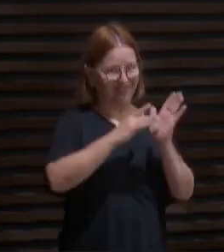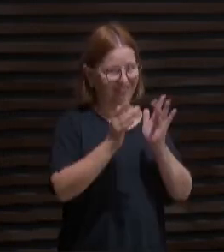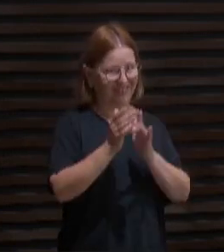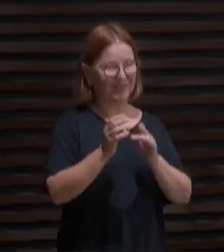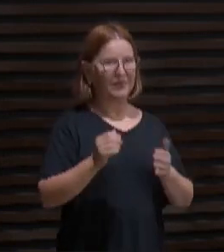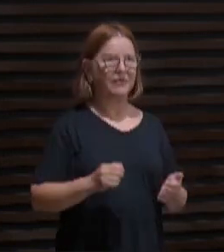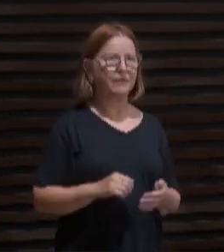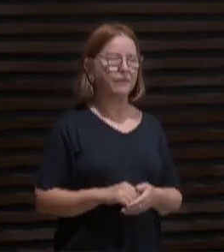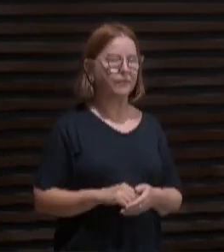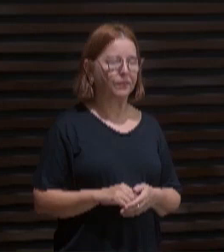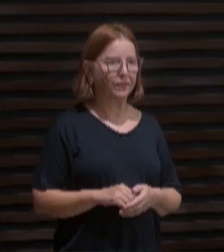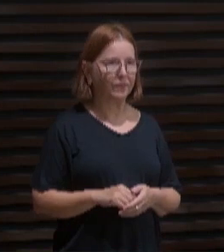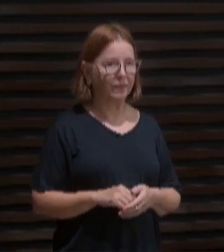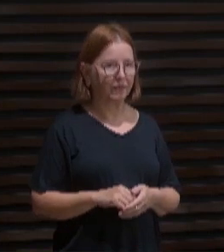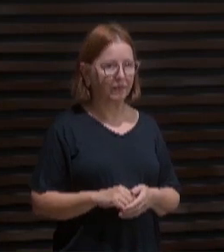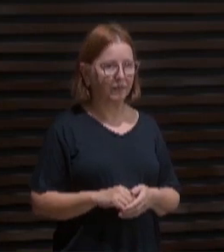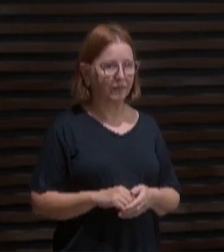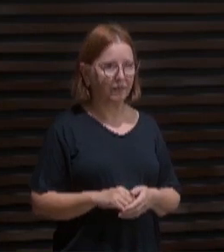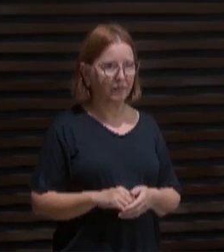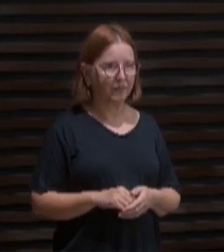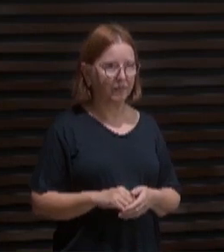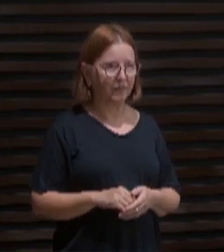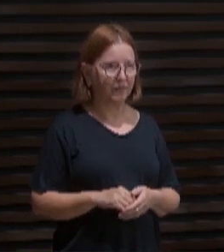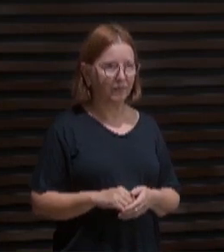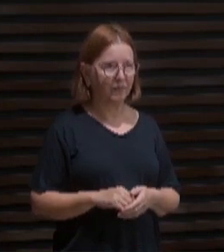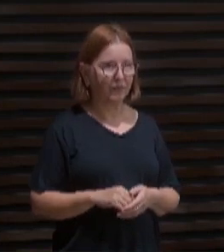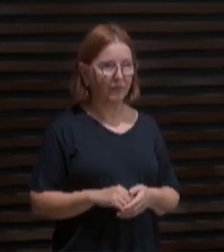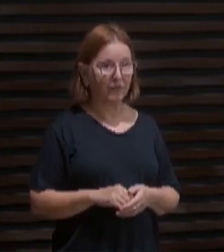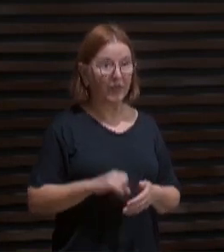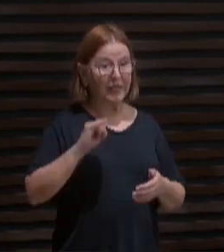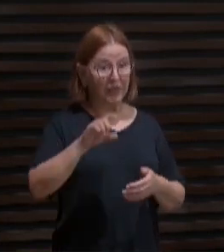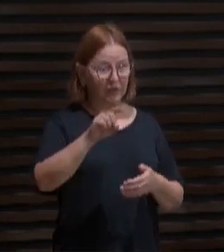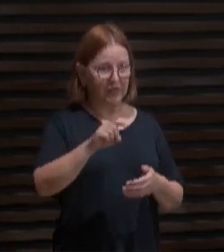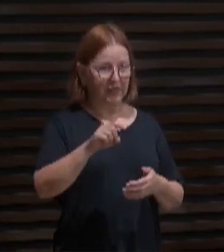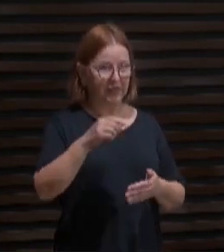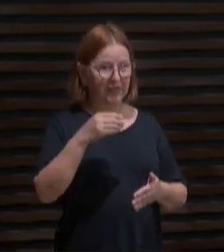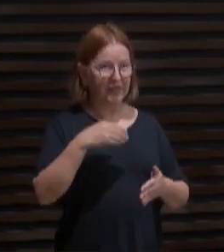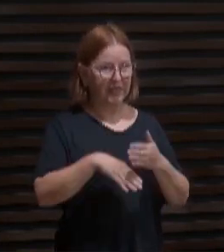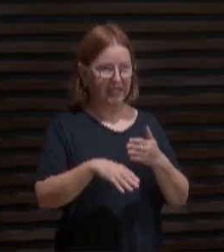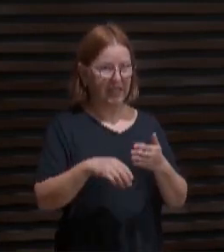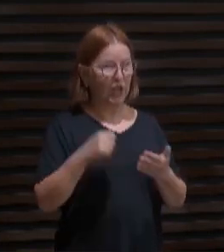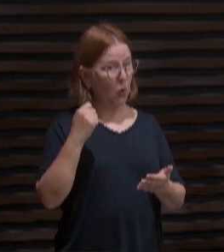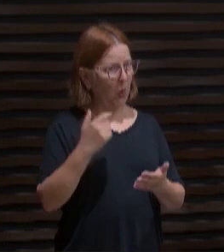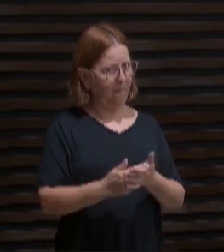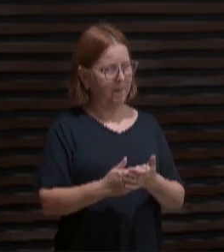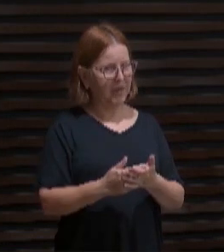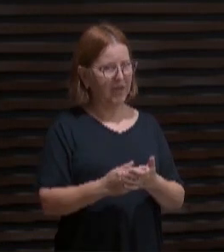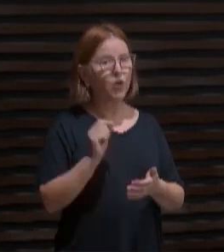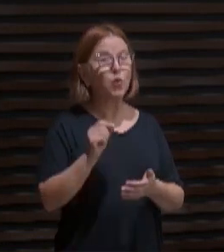Você vai comprar alguma coisa, o que você olha primeiro? É o dinheiro que você tem